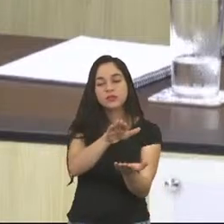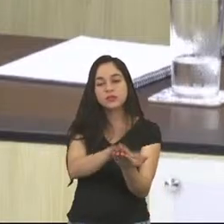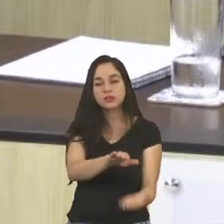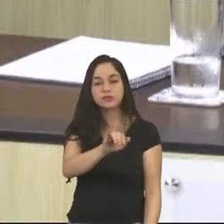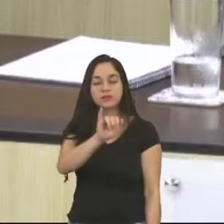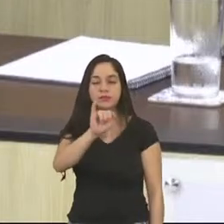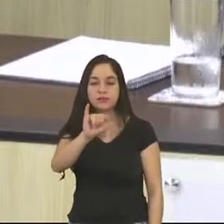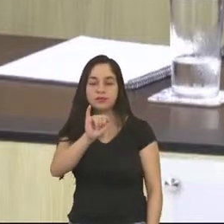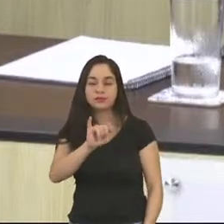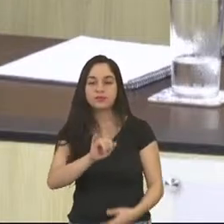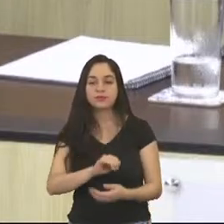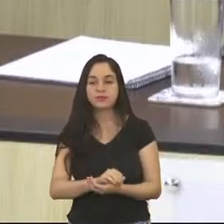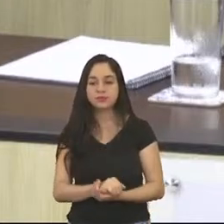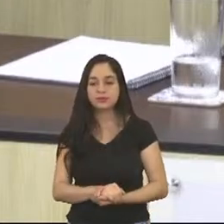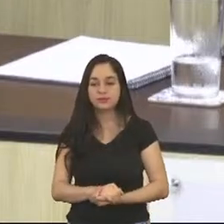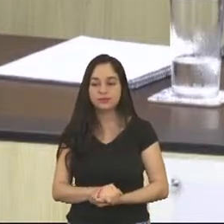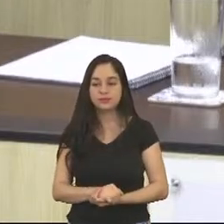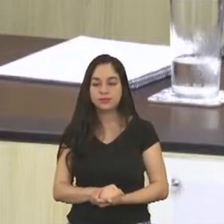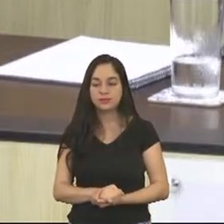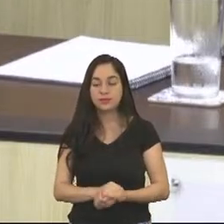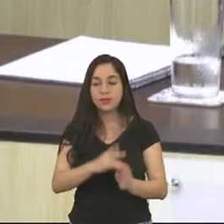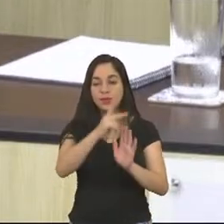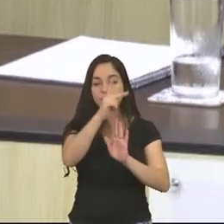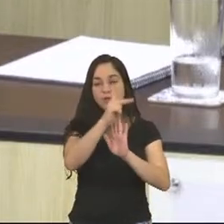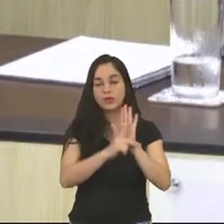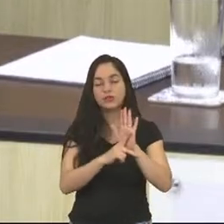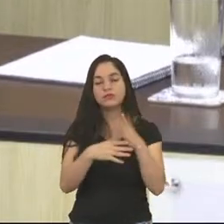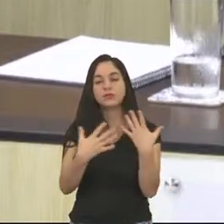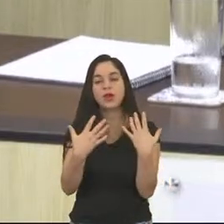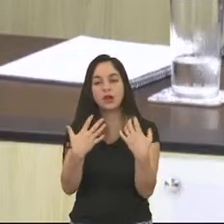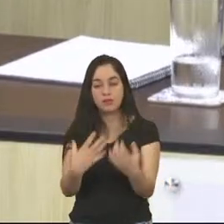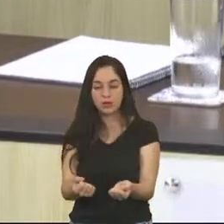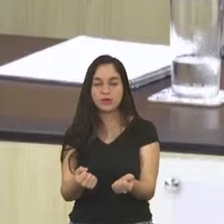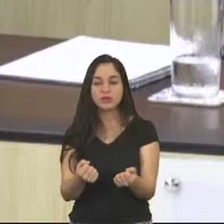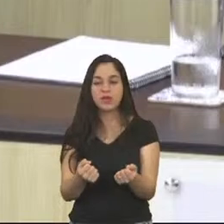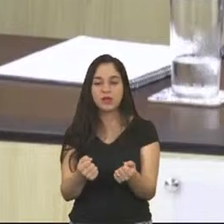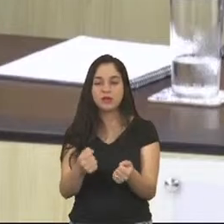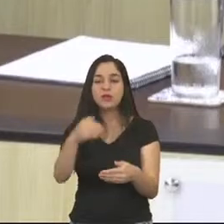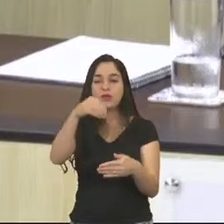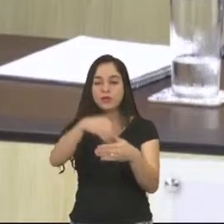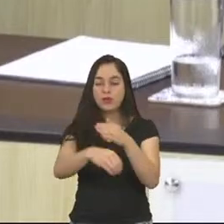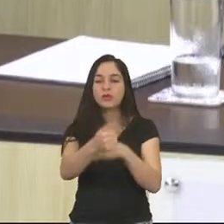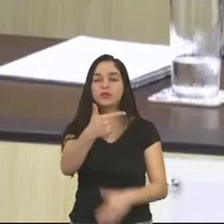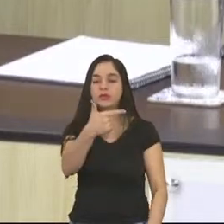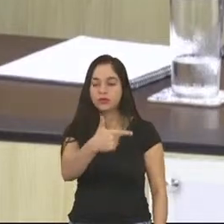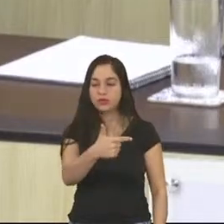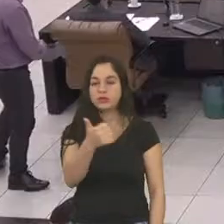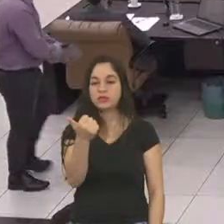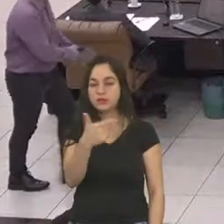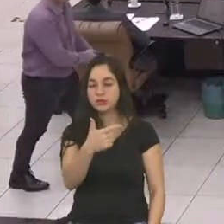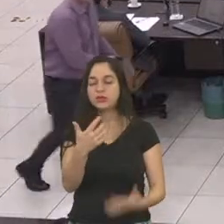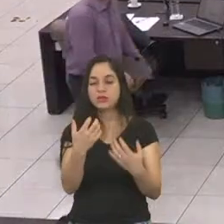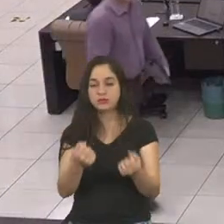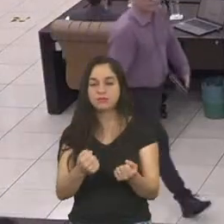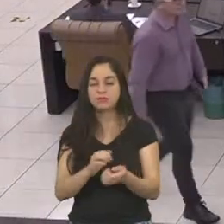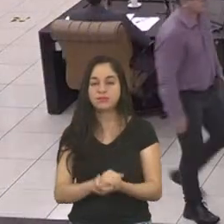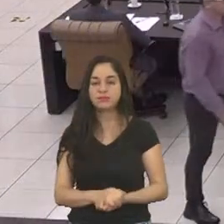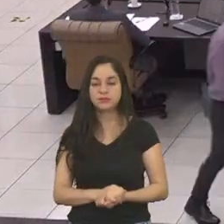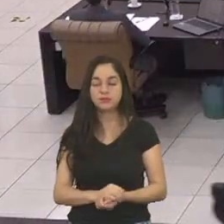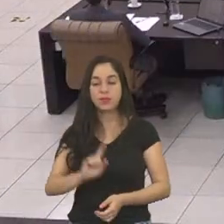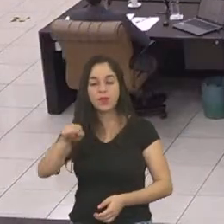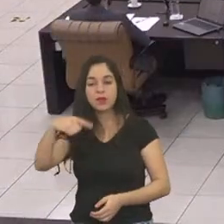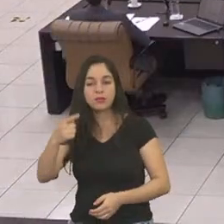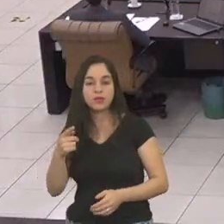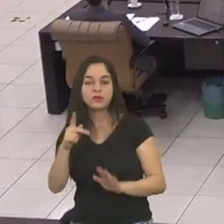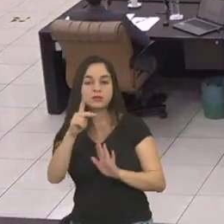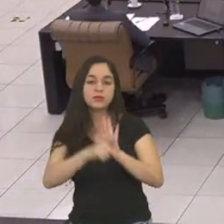outras providências. O projeto foi aprovado por 12 votos favoráveis. Próximo